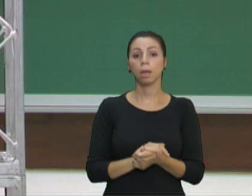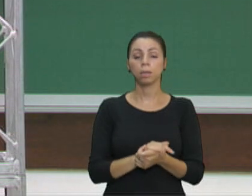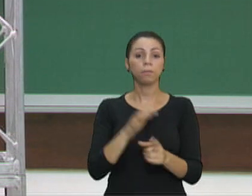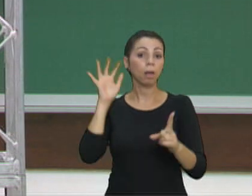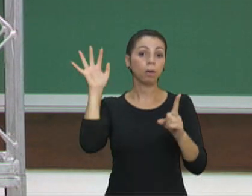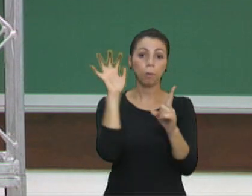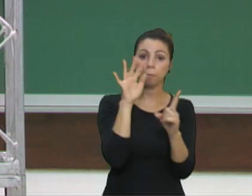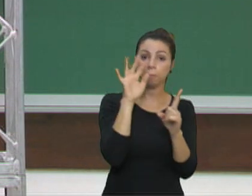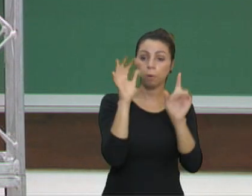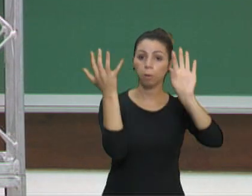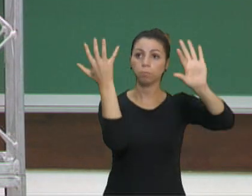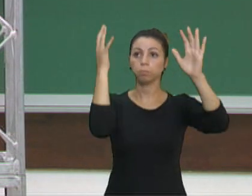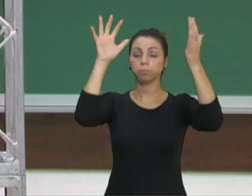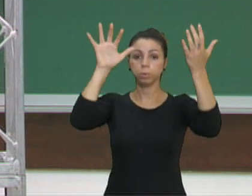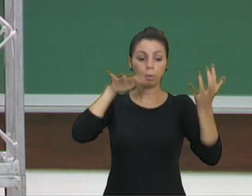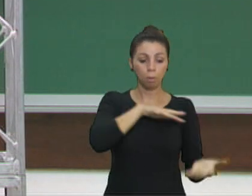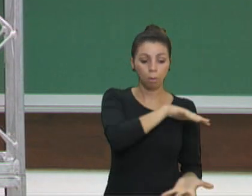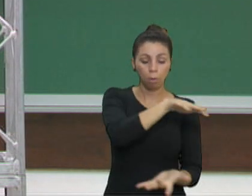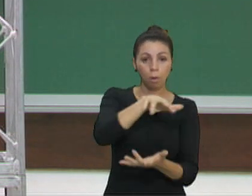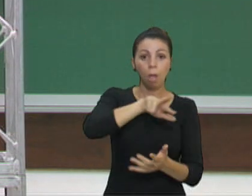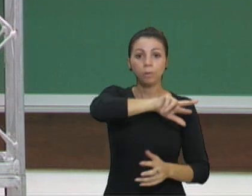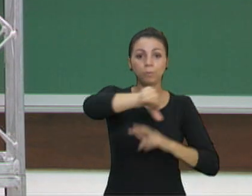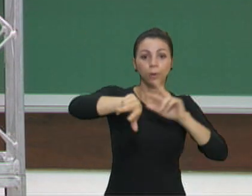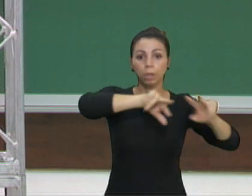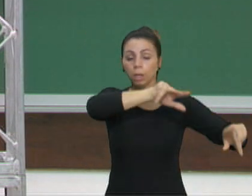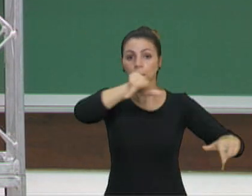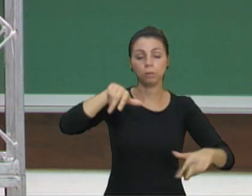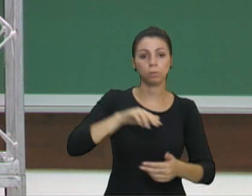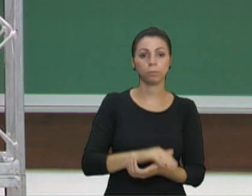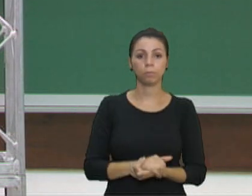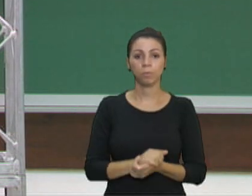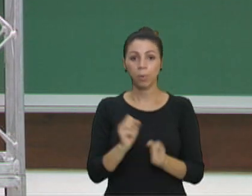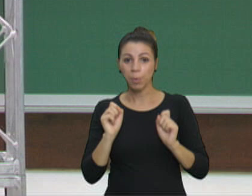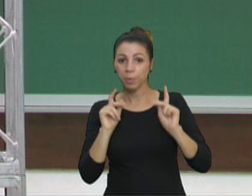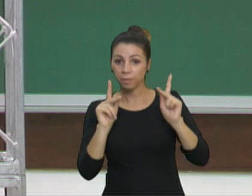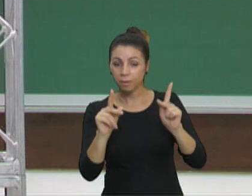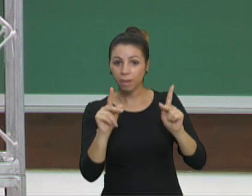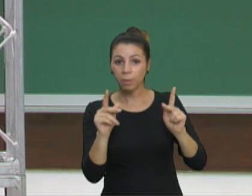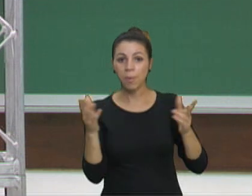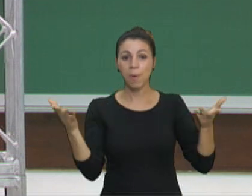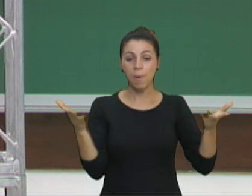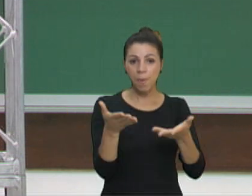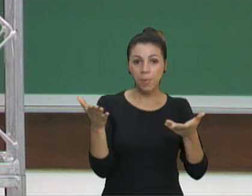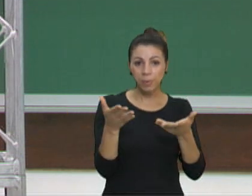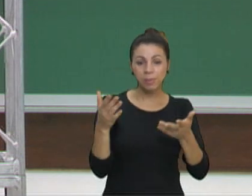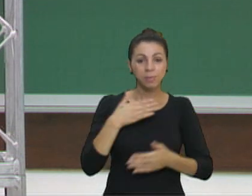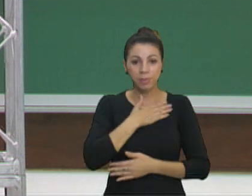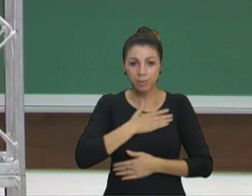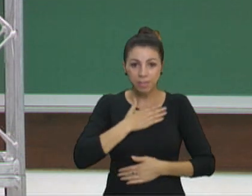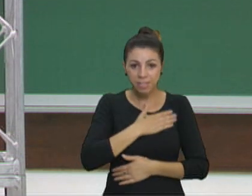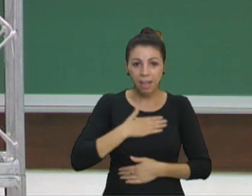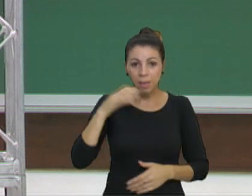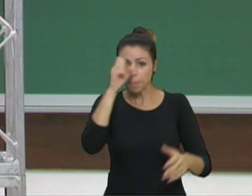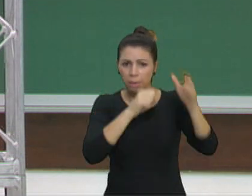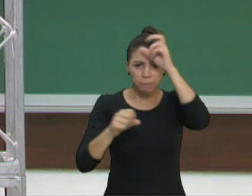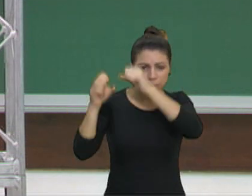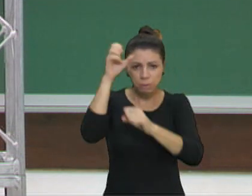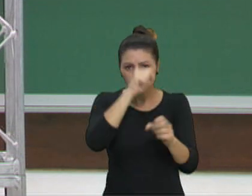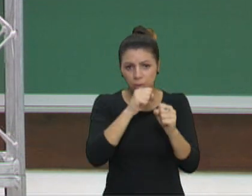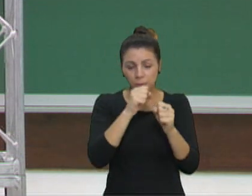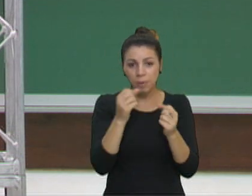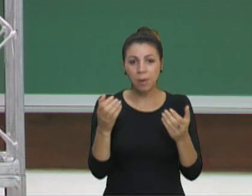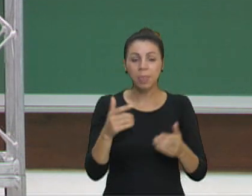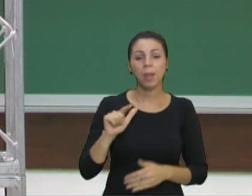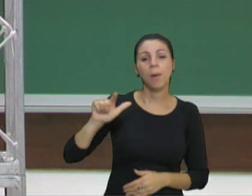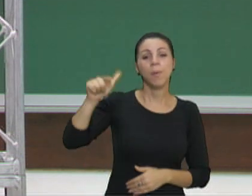nós temos ao redor do mundo. Beleza, pessoal? Eu espero que tenha sido bem produtiva essa aula e nos vemos